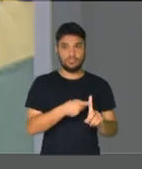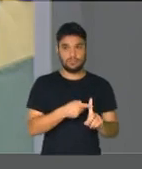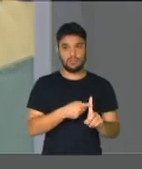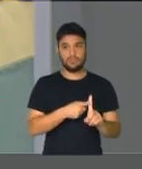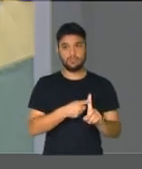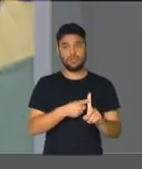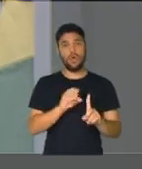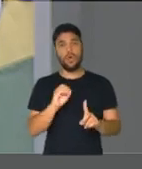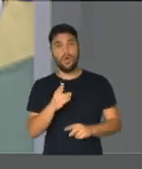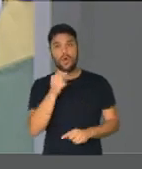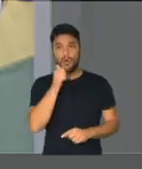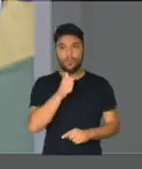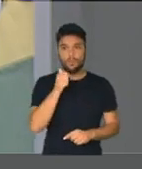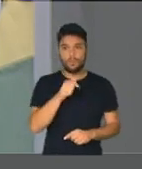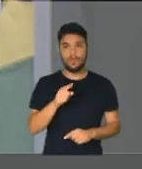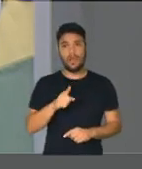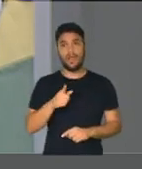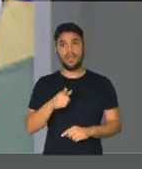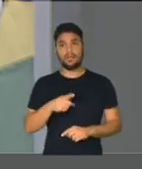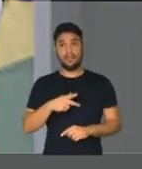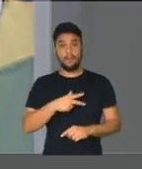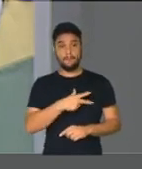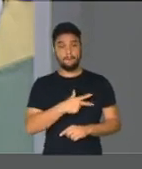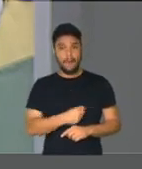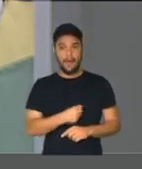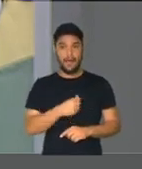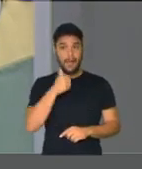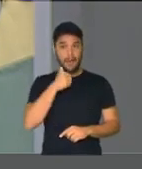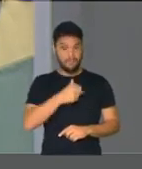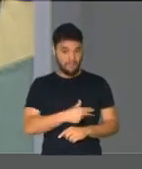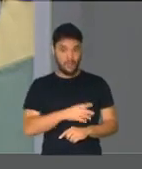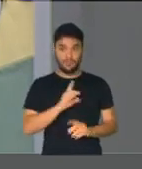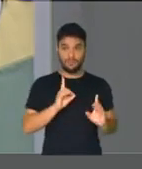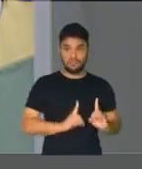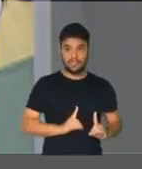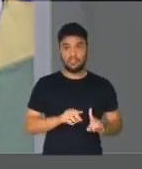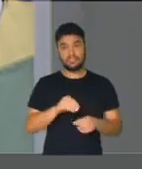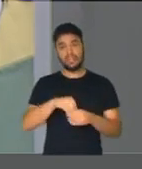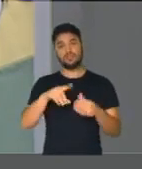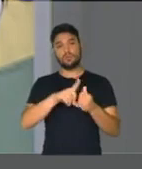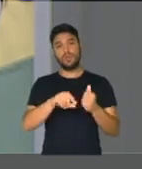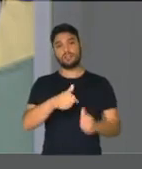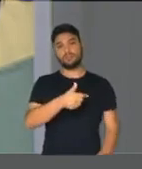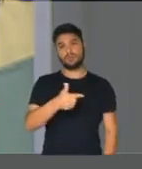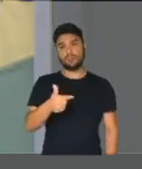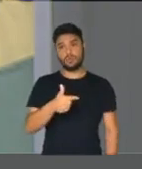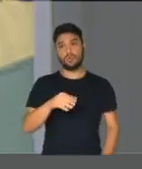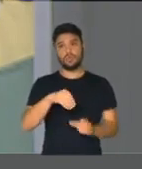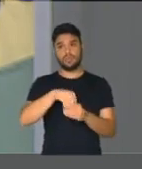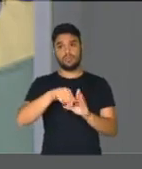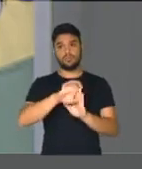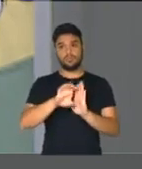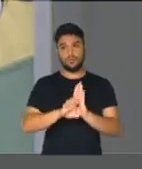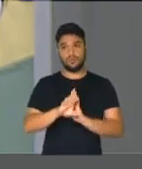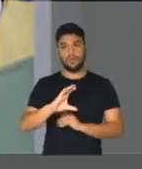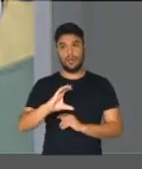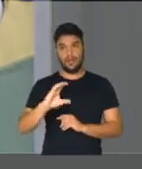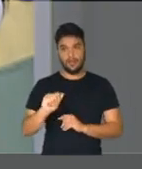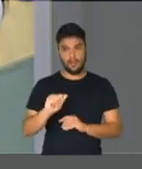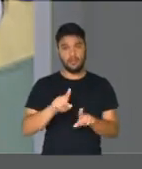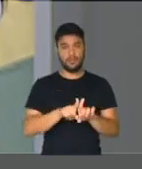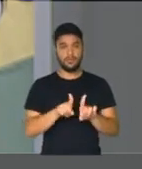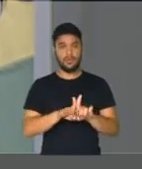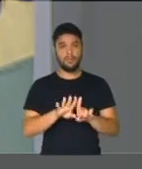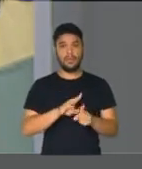puerperas ou mulheres de crianças deficientes, nos termos do artigo 2º do ECA e da Convenção sobre